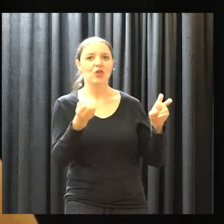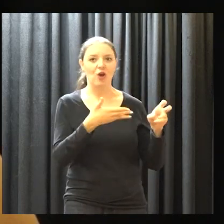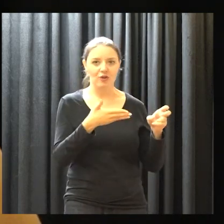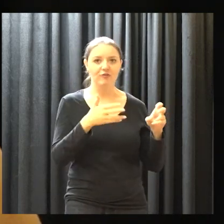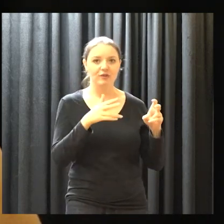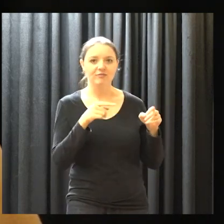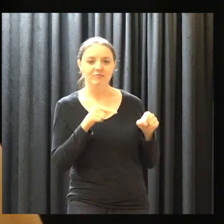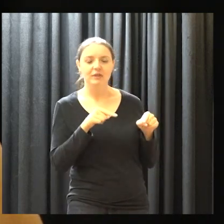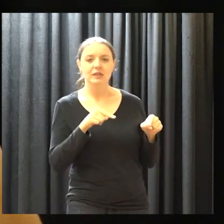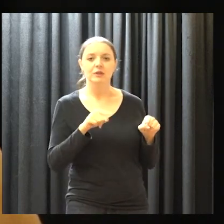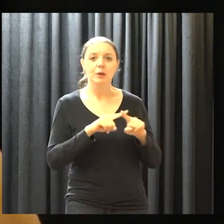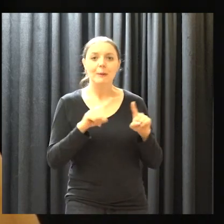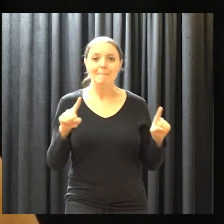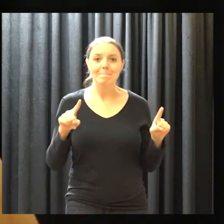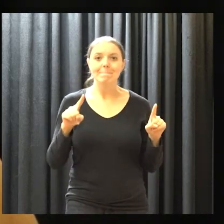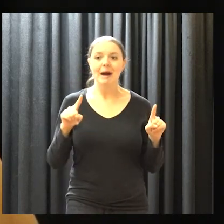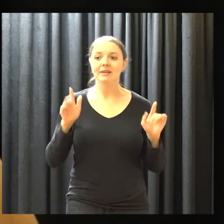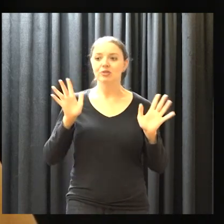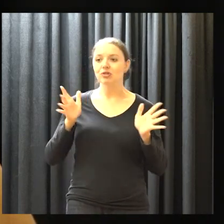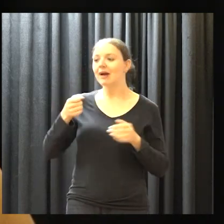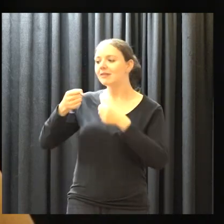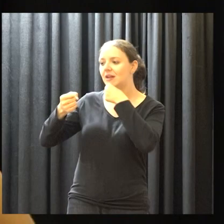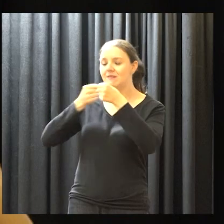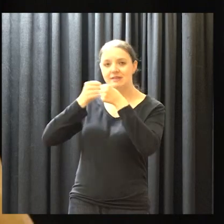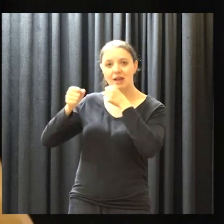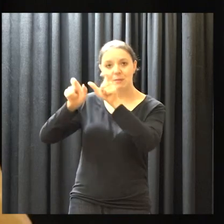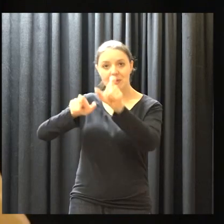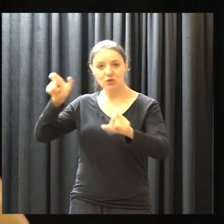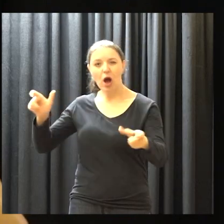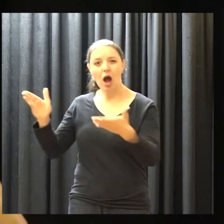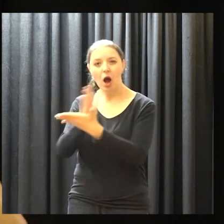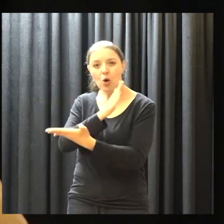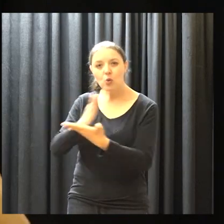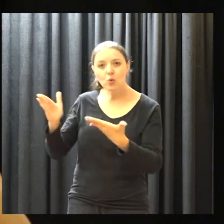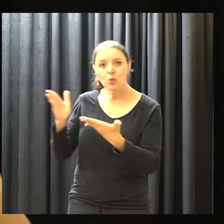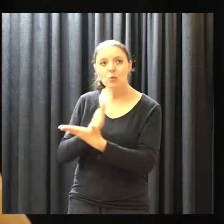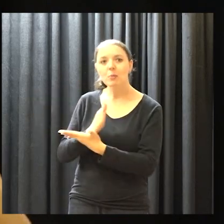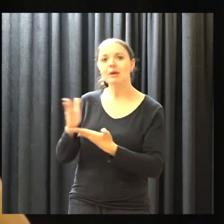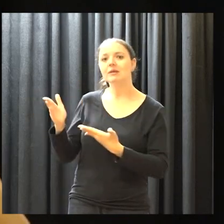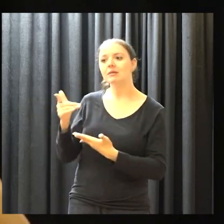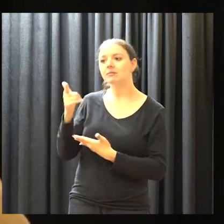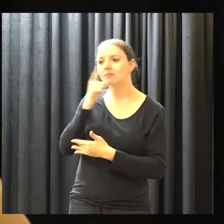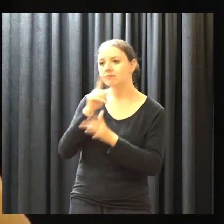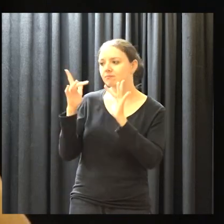reflexões que já fui fazendo com algumas pessoas, com o Marco também.